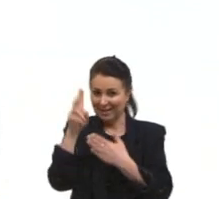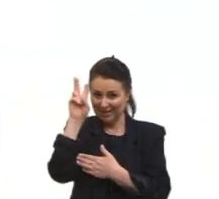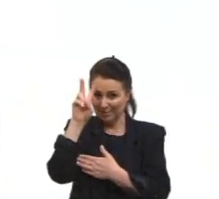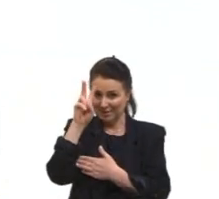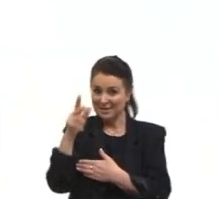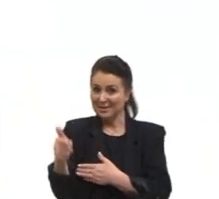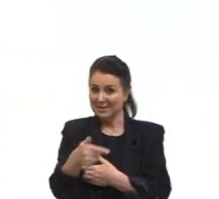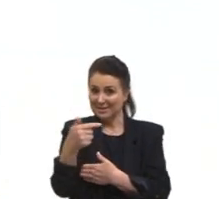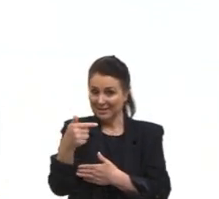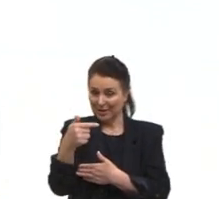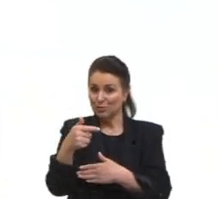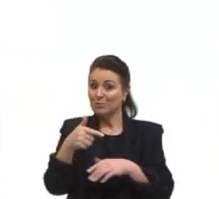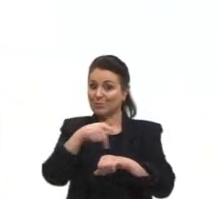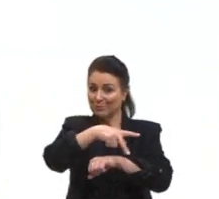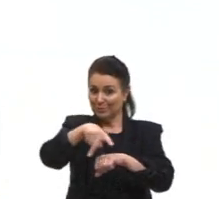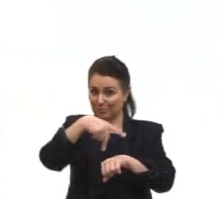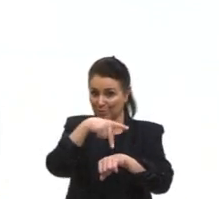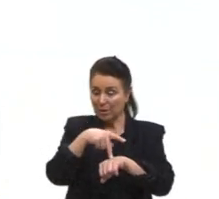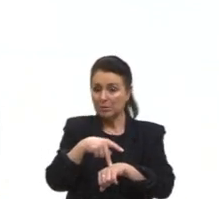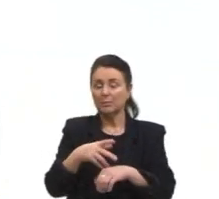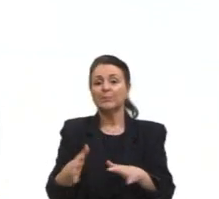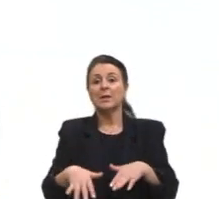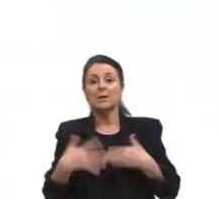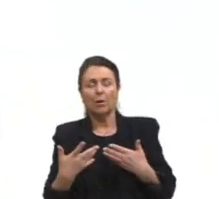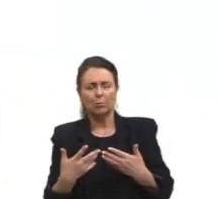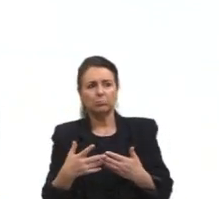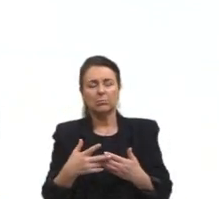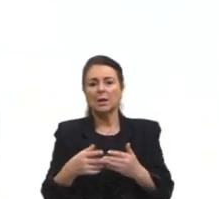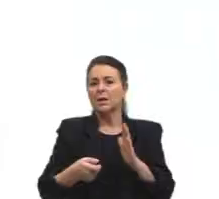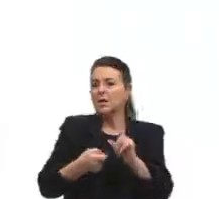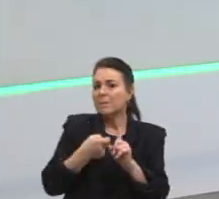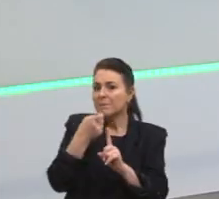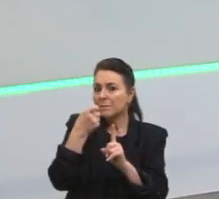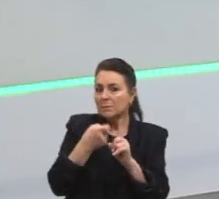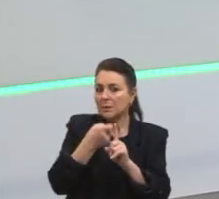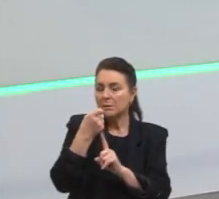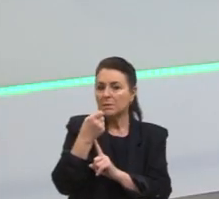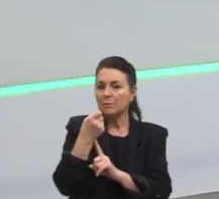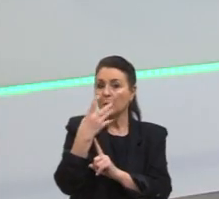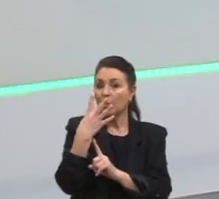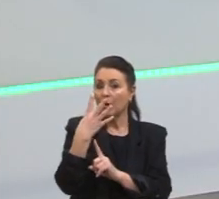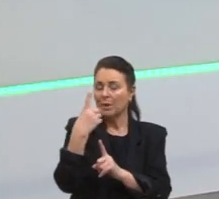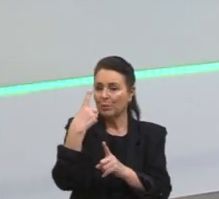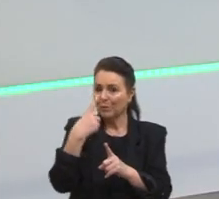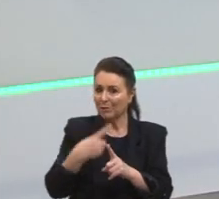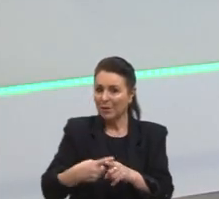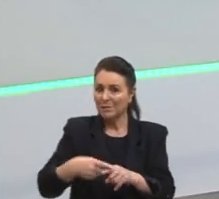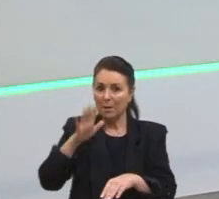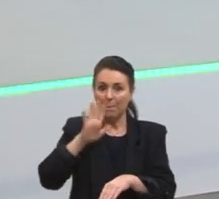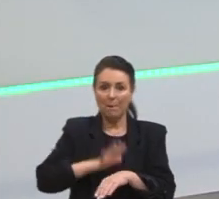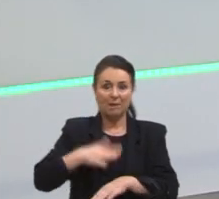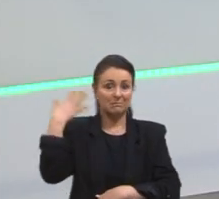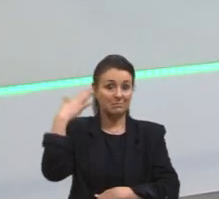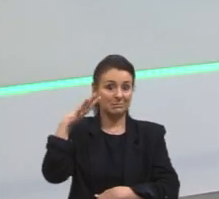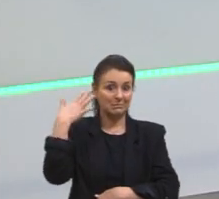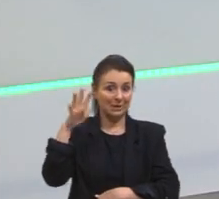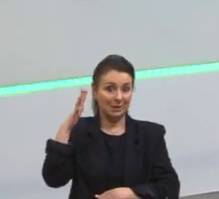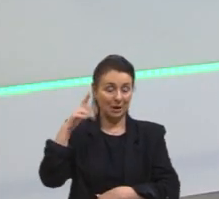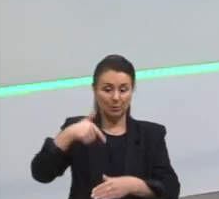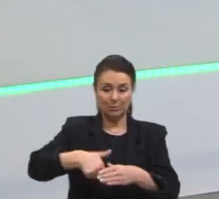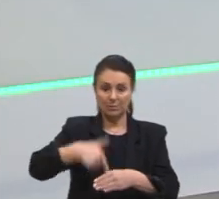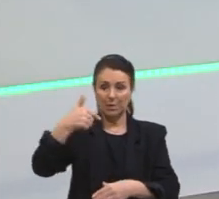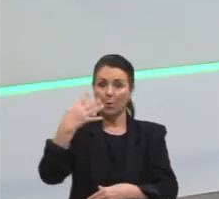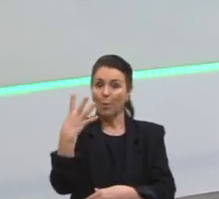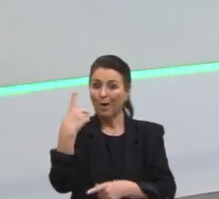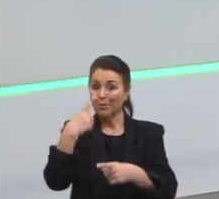tá para ter uma ideia em questão de poucos meses né ficou quatro vezes mais caro petróleo se fica quatro